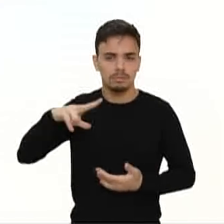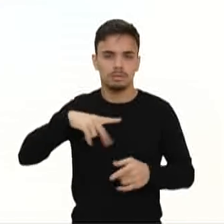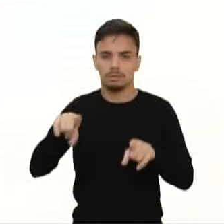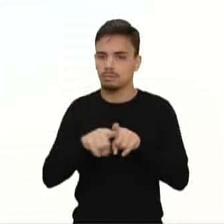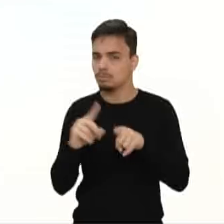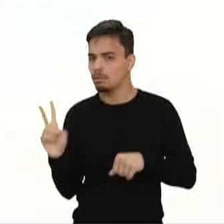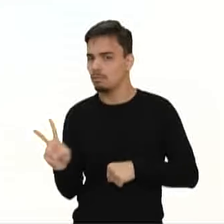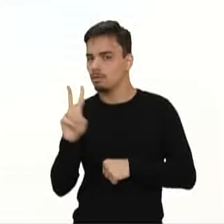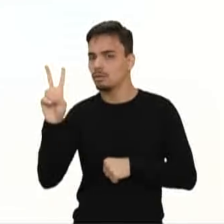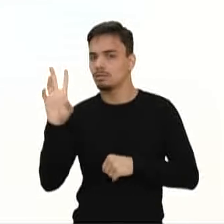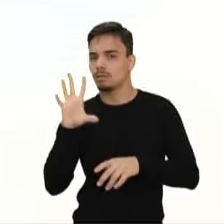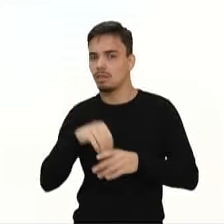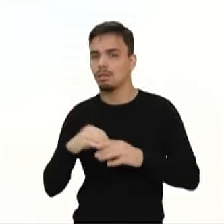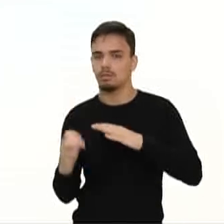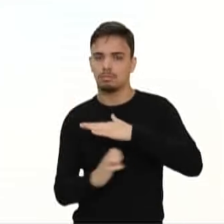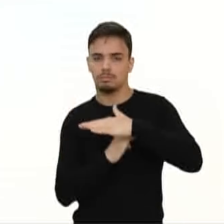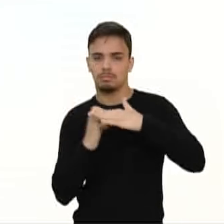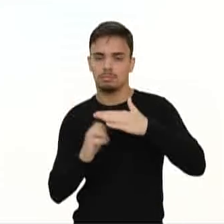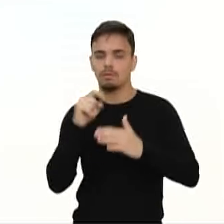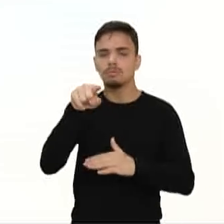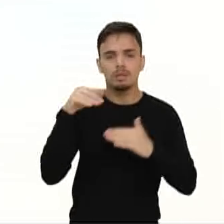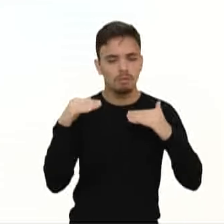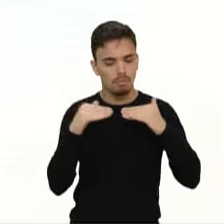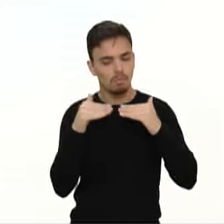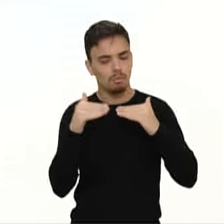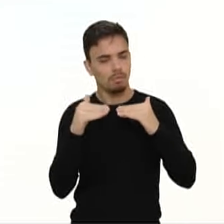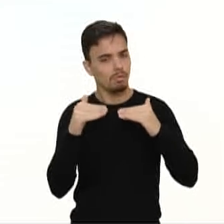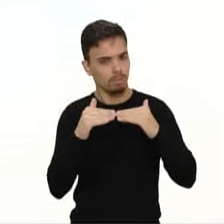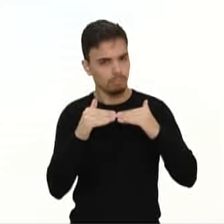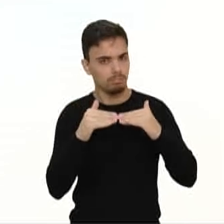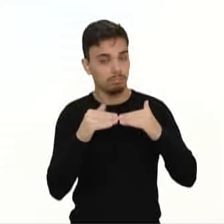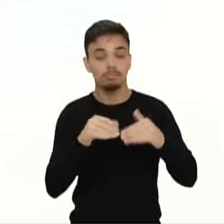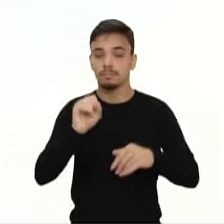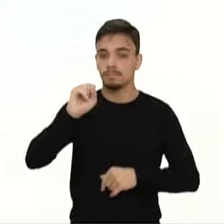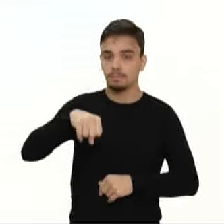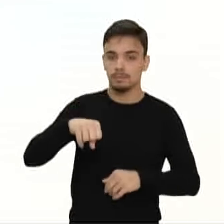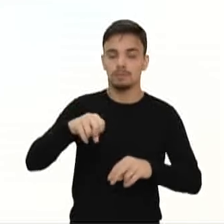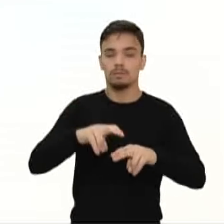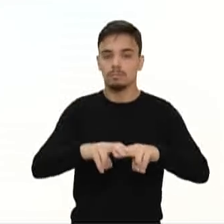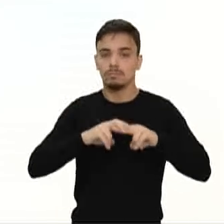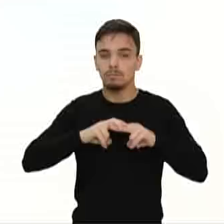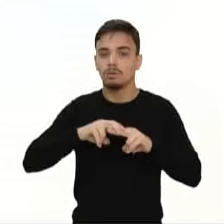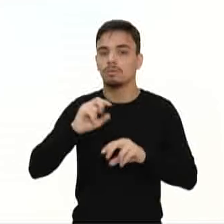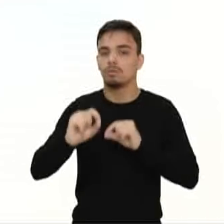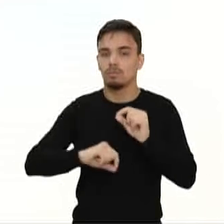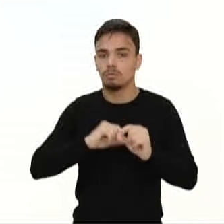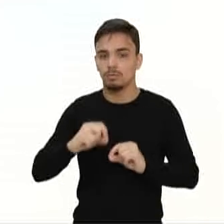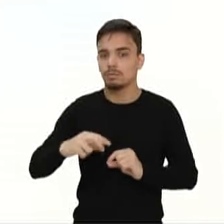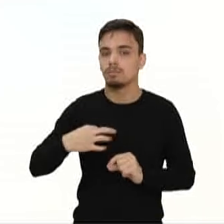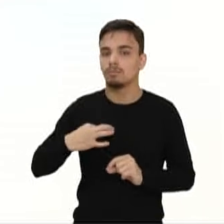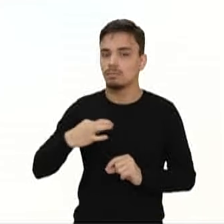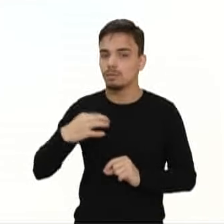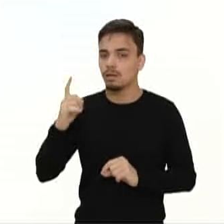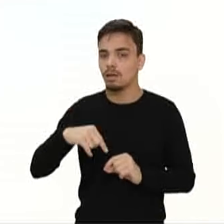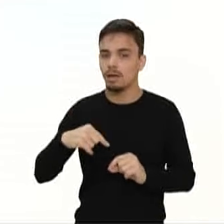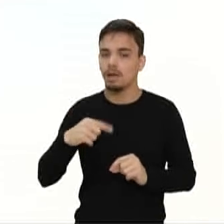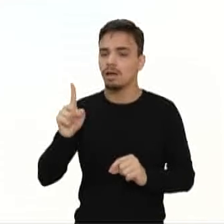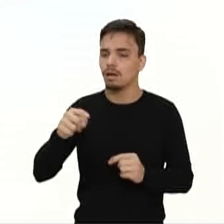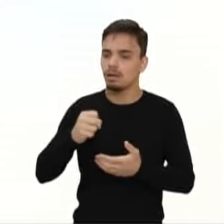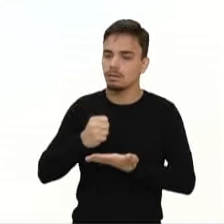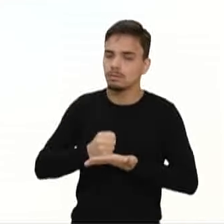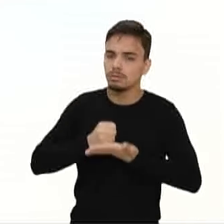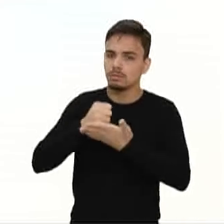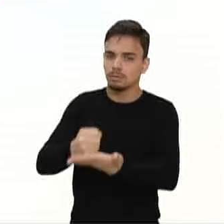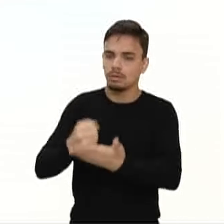das empresas. Você concorda com isso? Sim, pois o voluntariado é uma forma de contribuição para